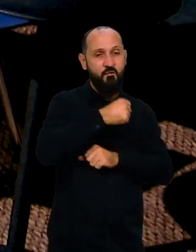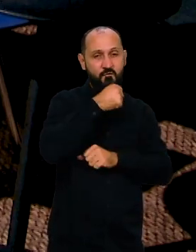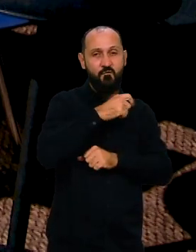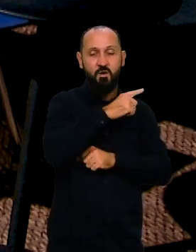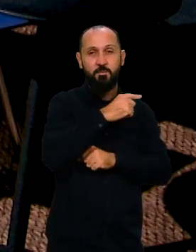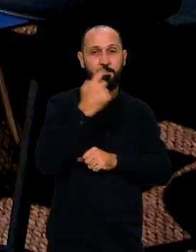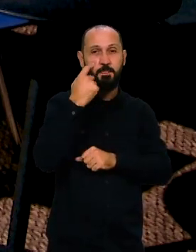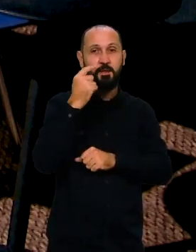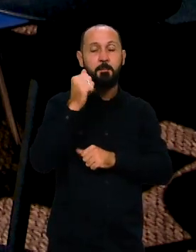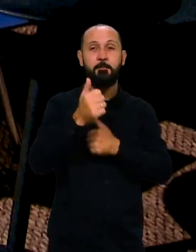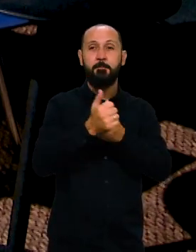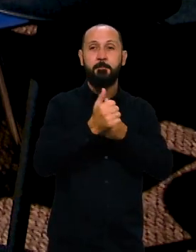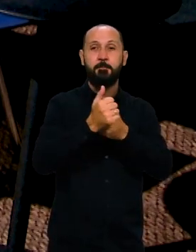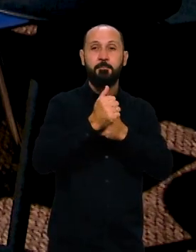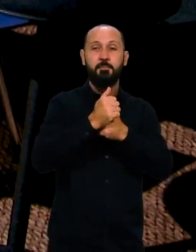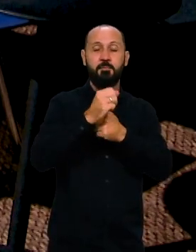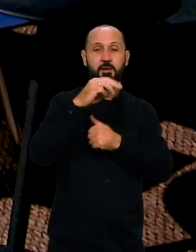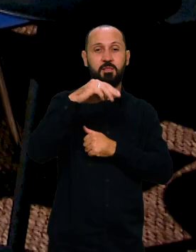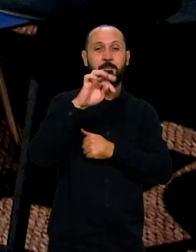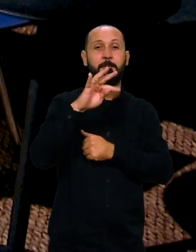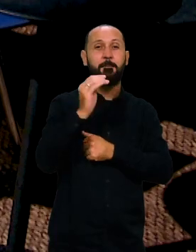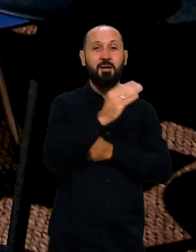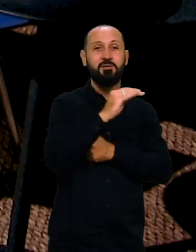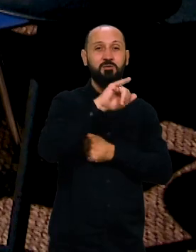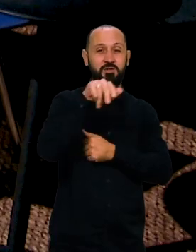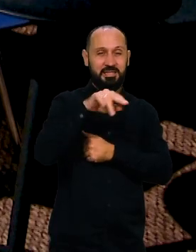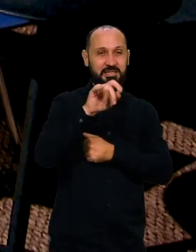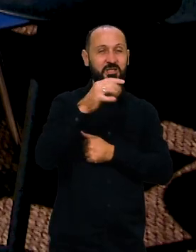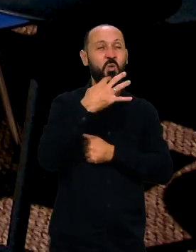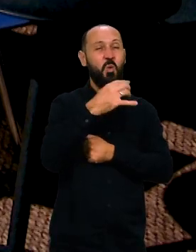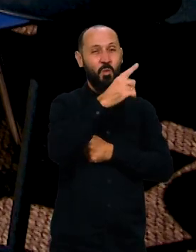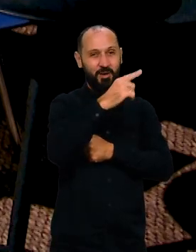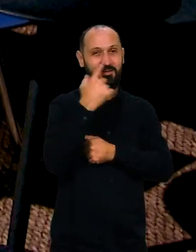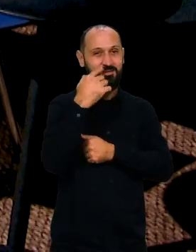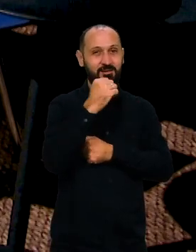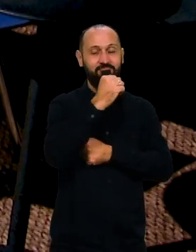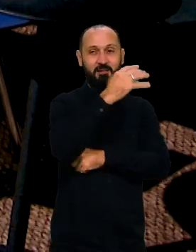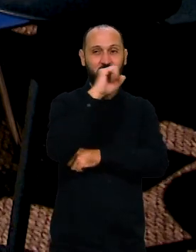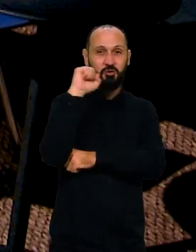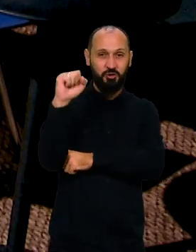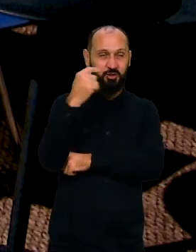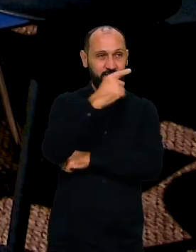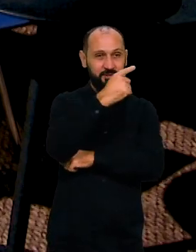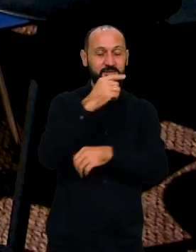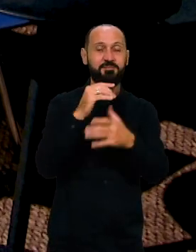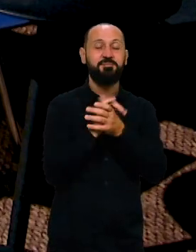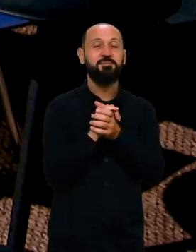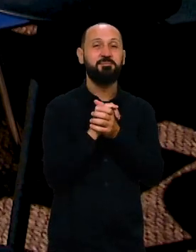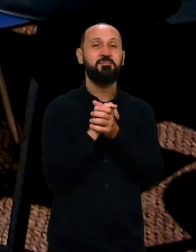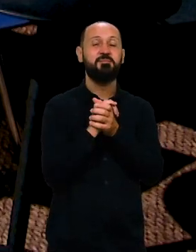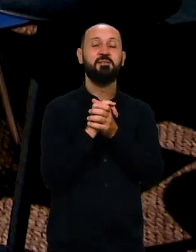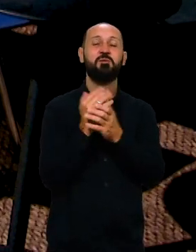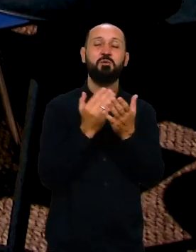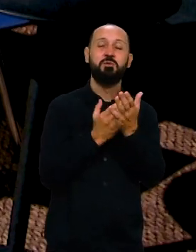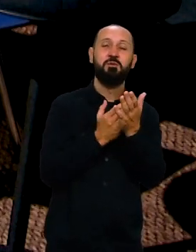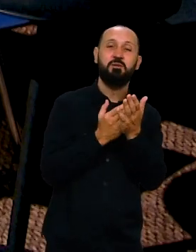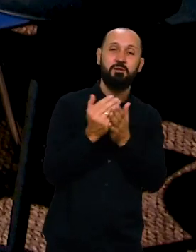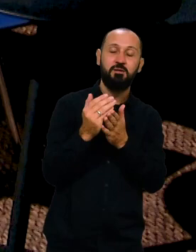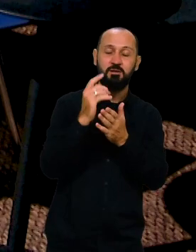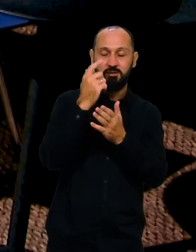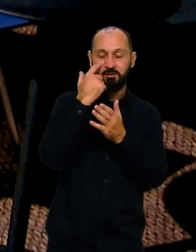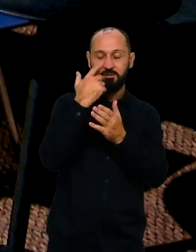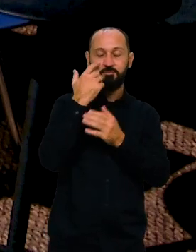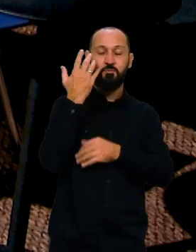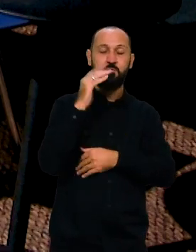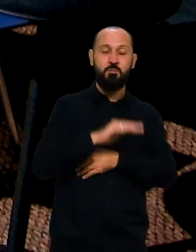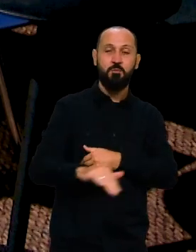com minha avó lá na saída para Cuiabá, na Mata do Jacinto, muita gente conhece lá, e começa uma outra parte